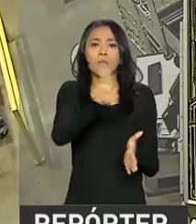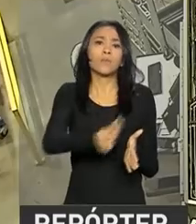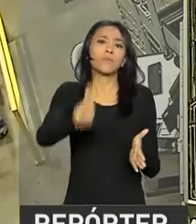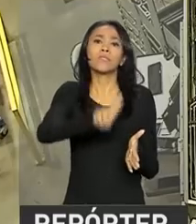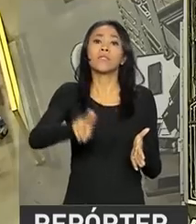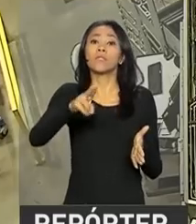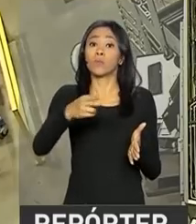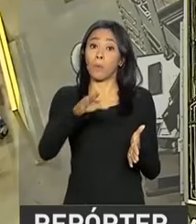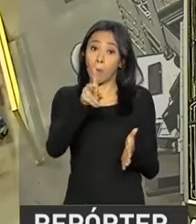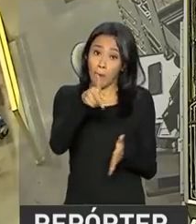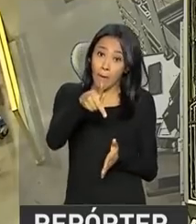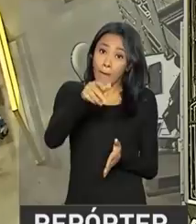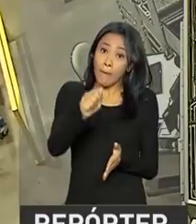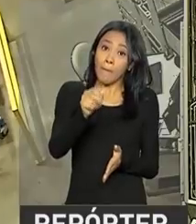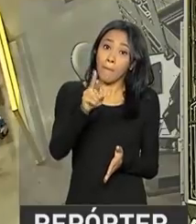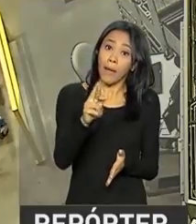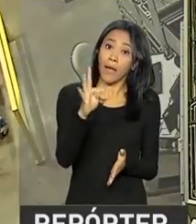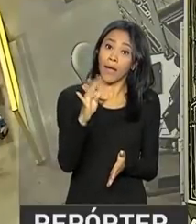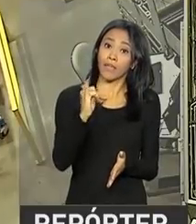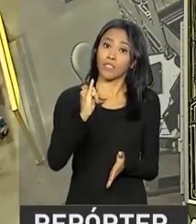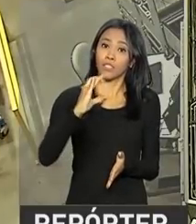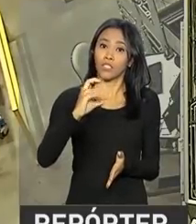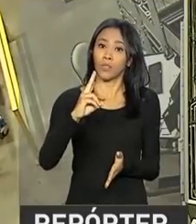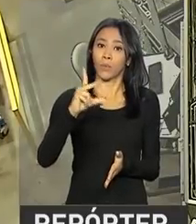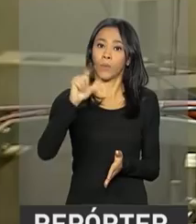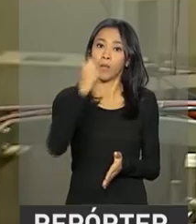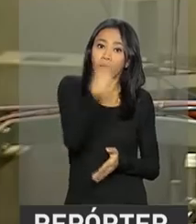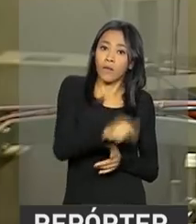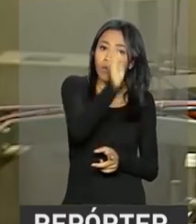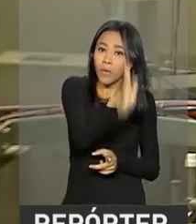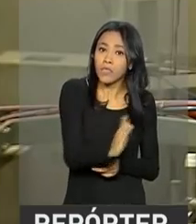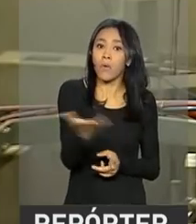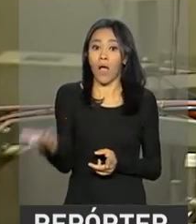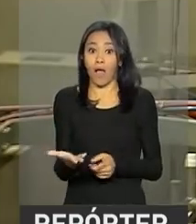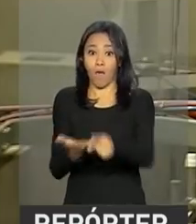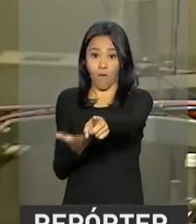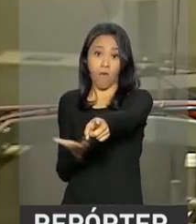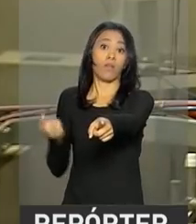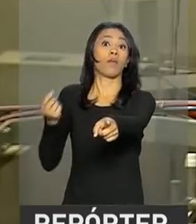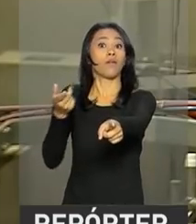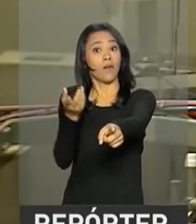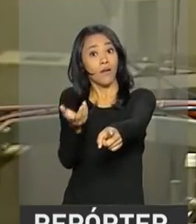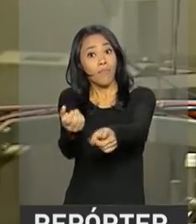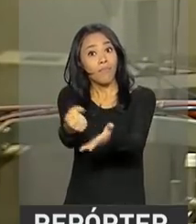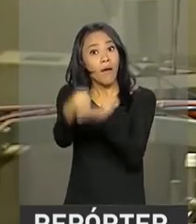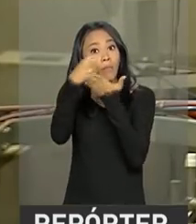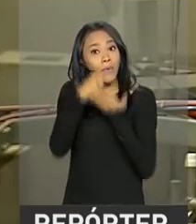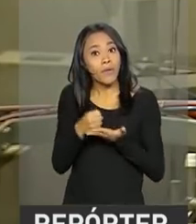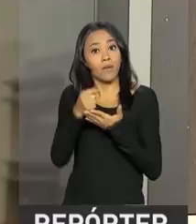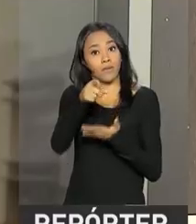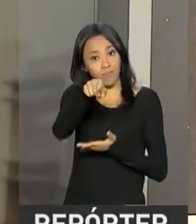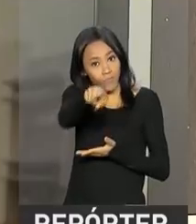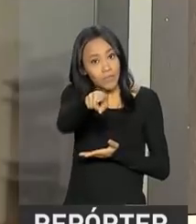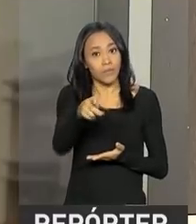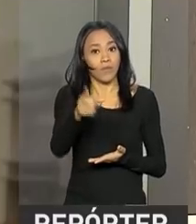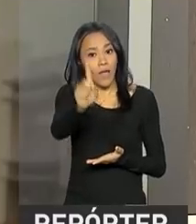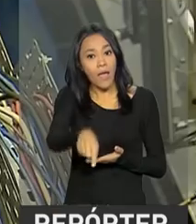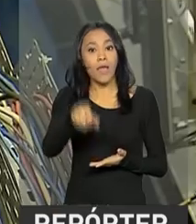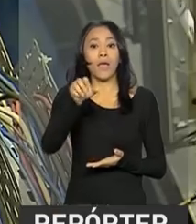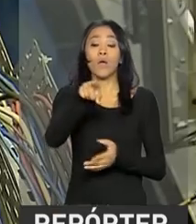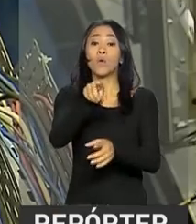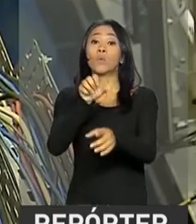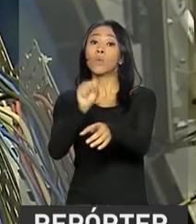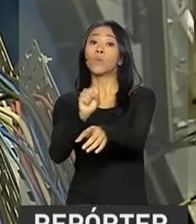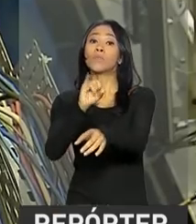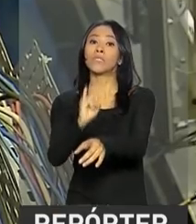brasileiro. Agora, o equipamento, considerado de segunda geração, está prestes a ganhar um parceiro mais moderno e potente, o Sirius,